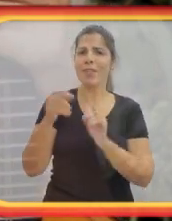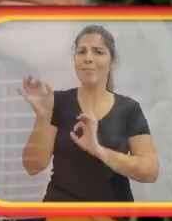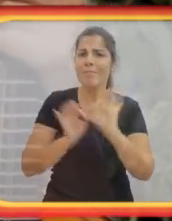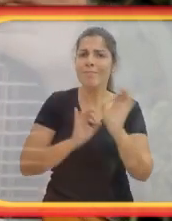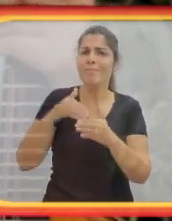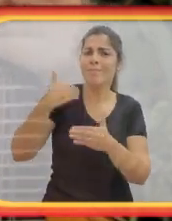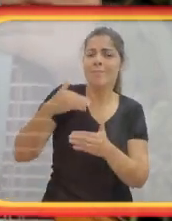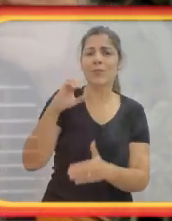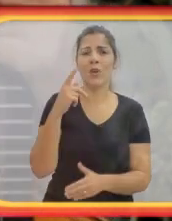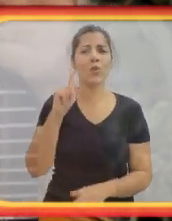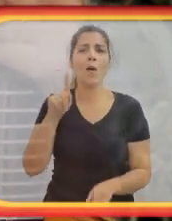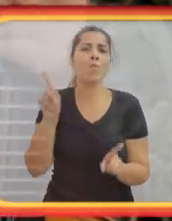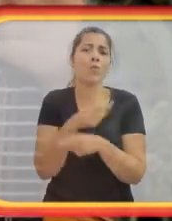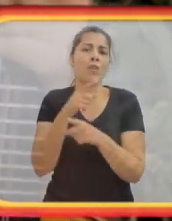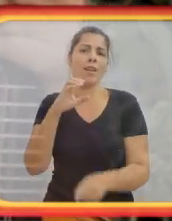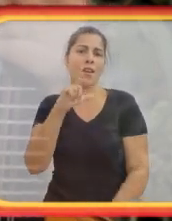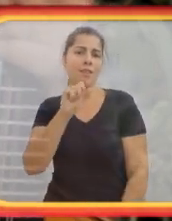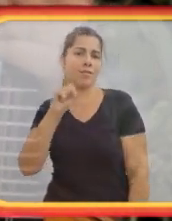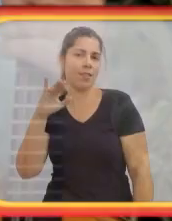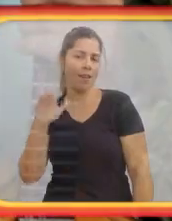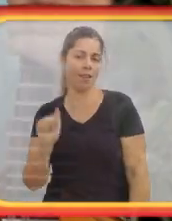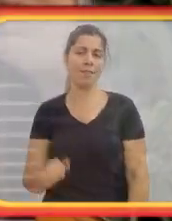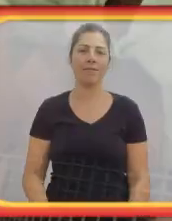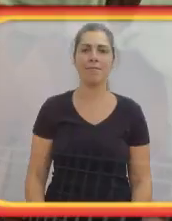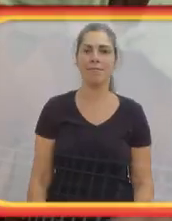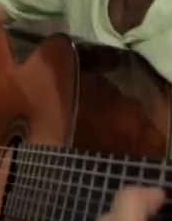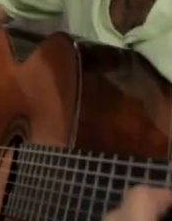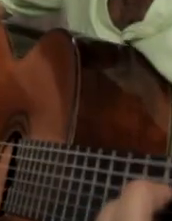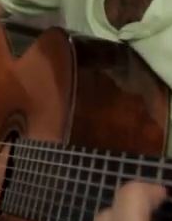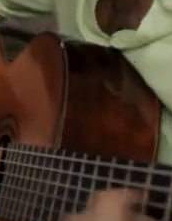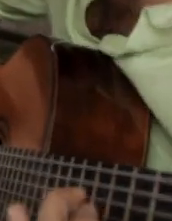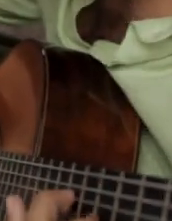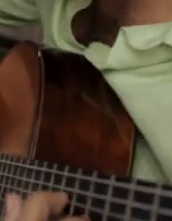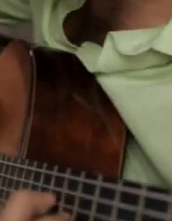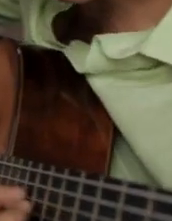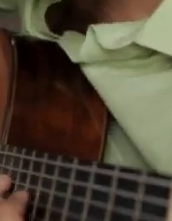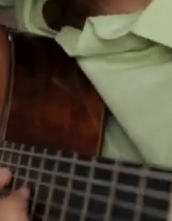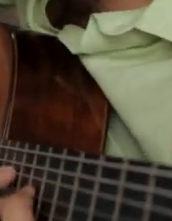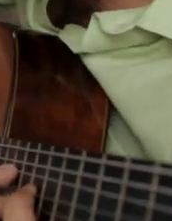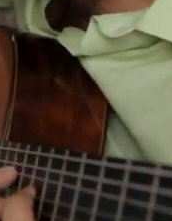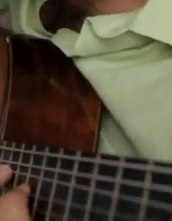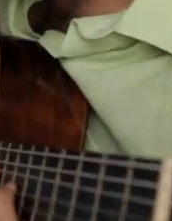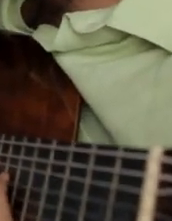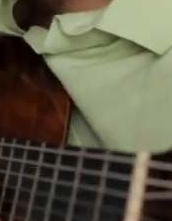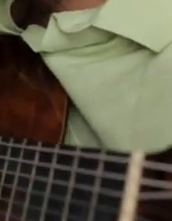na minha carreira, porque prevaleceu o choro, não a música clássica.